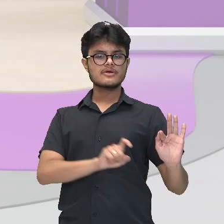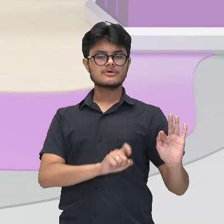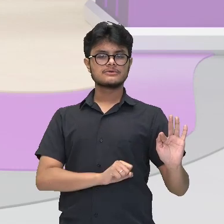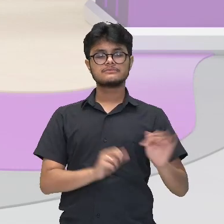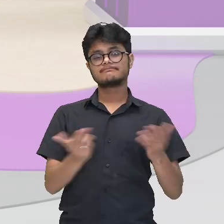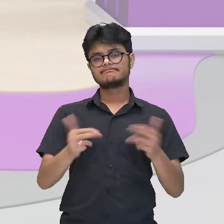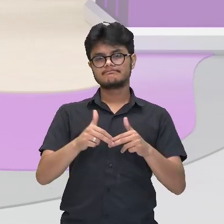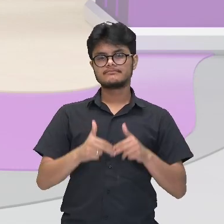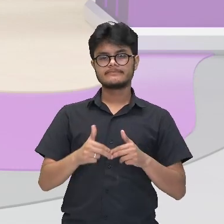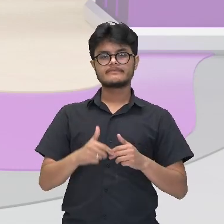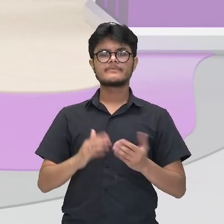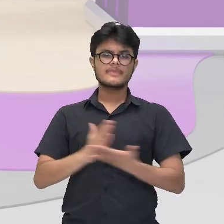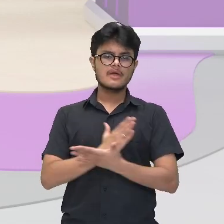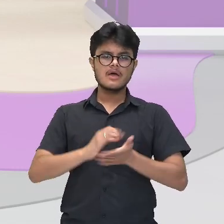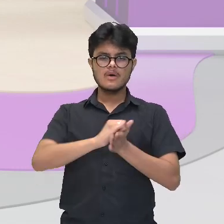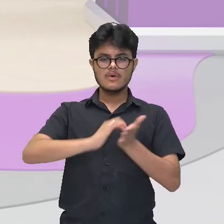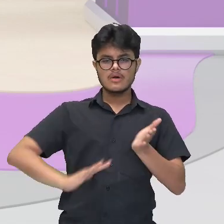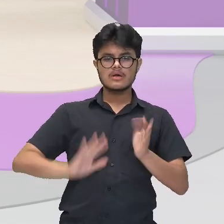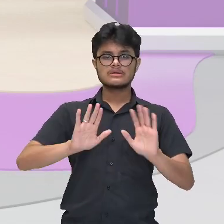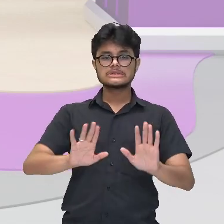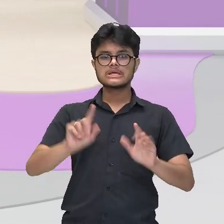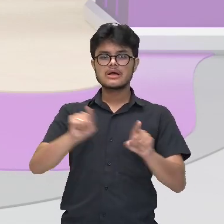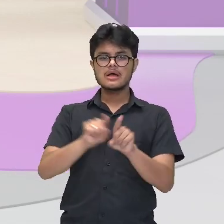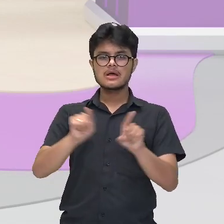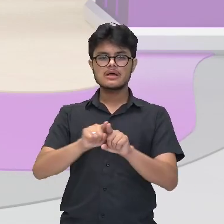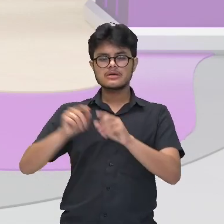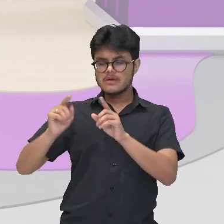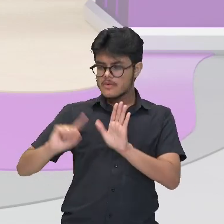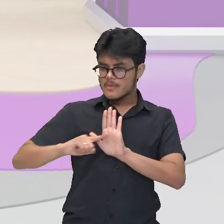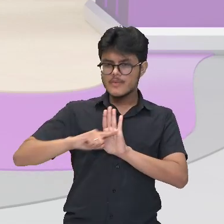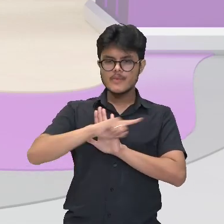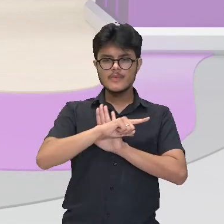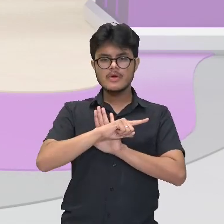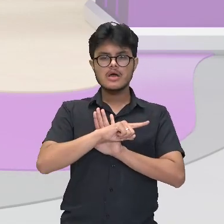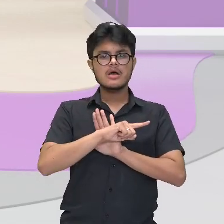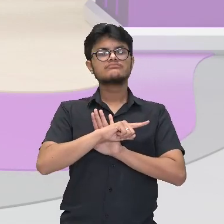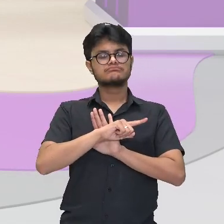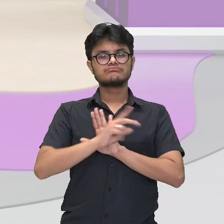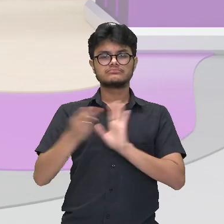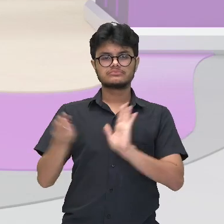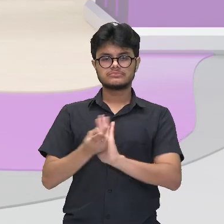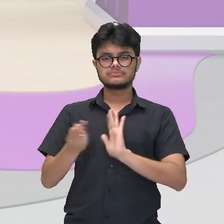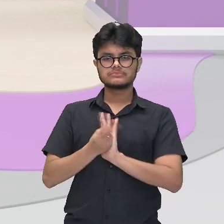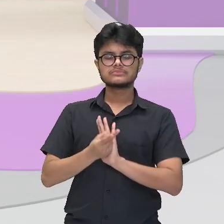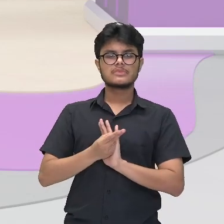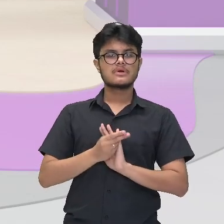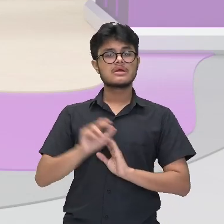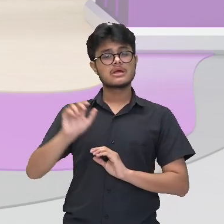gente viu alguns problemas, lembrando que ela vai ser crescente, uma reta crescente,